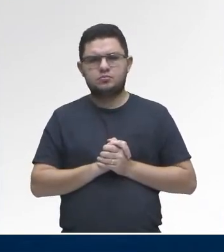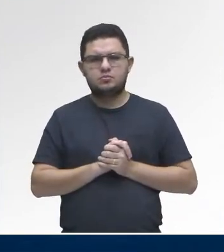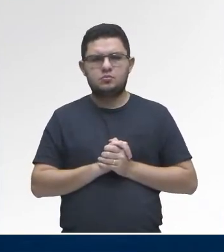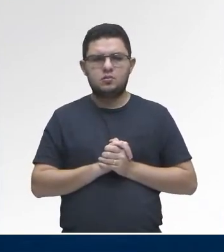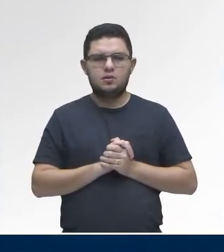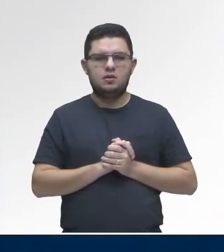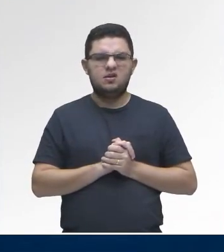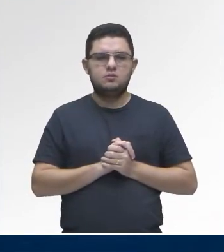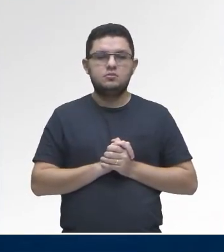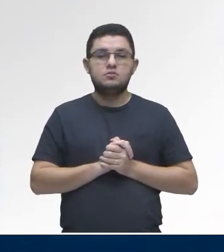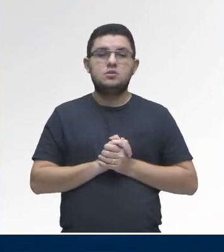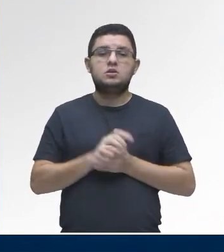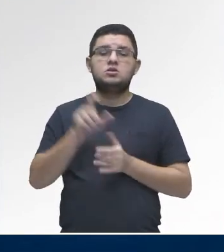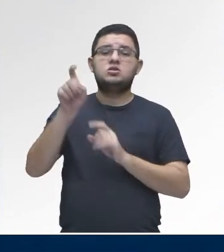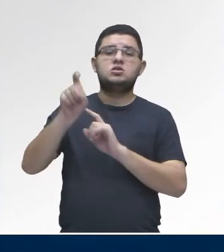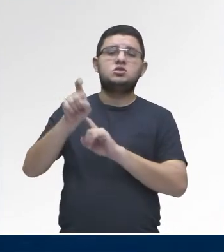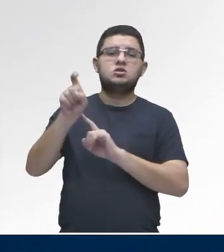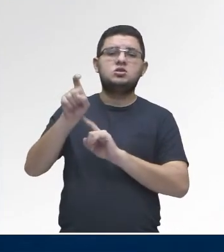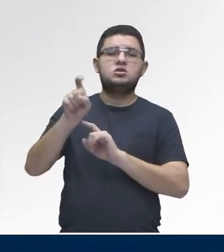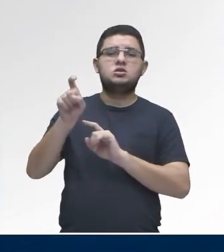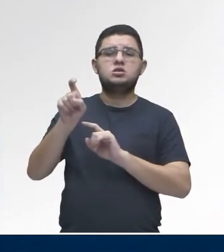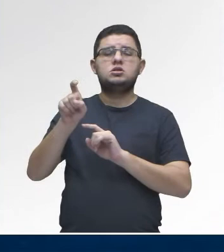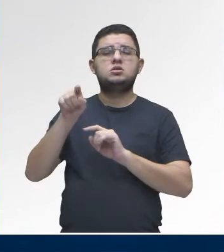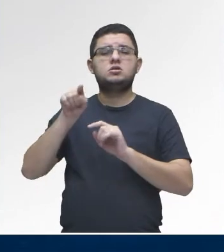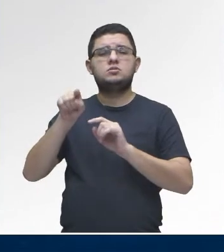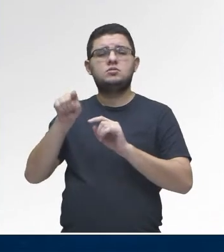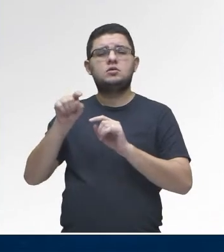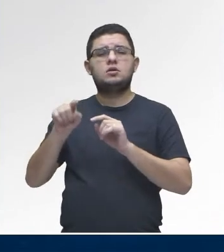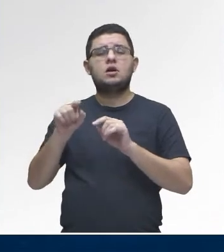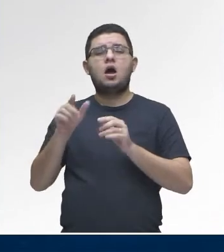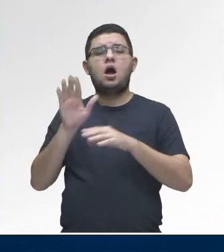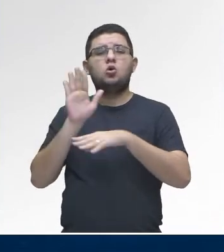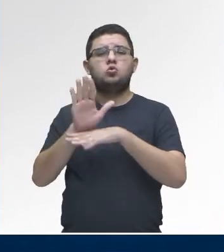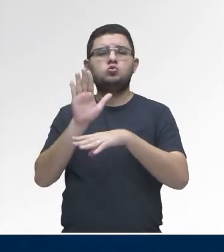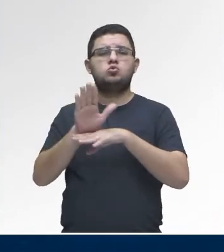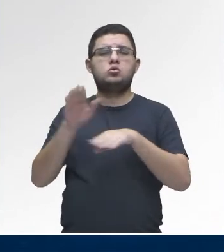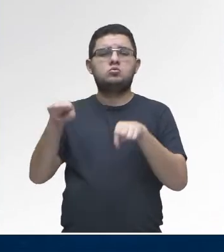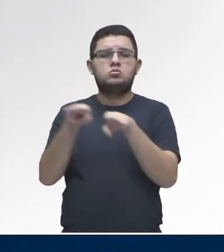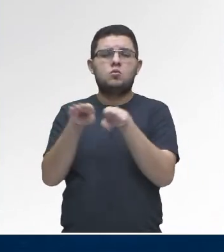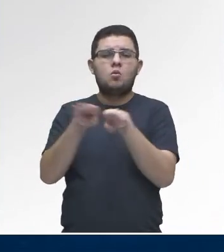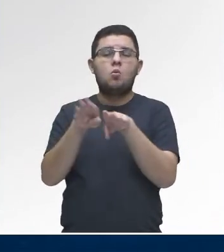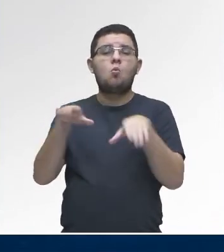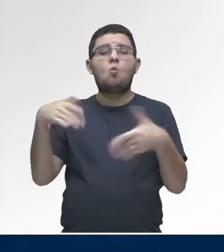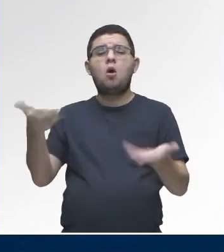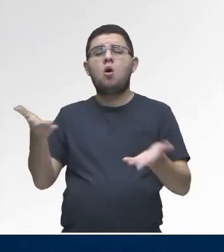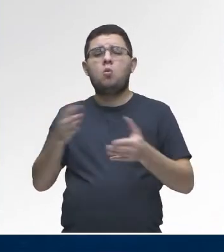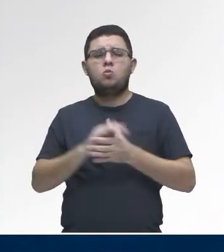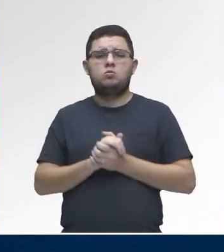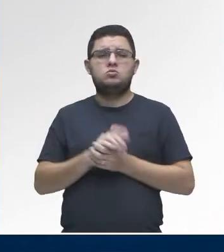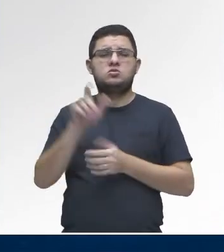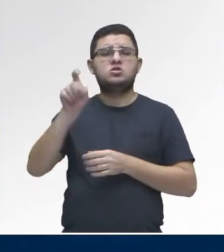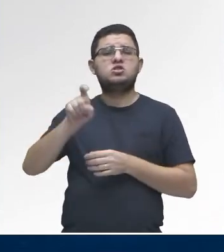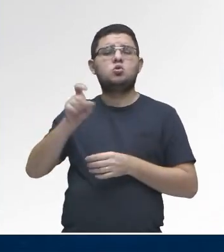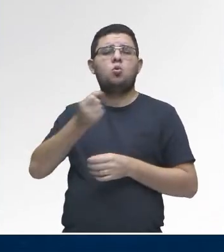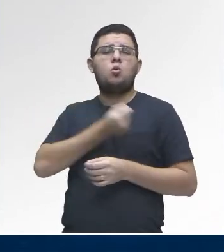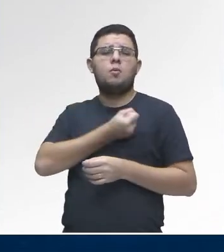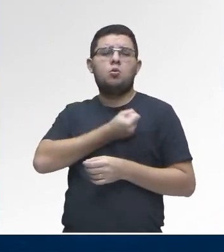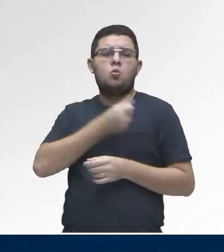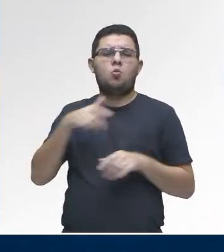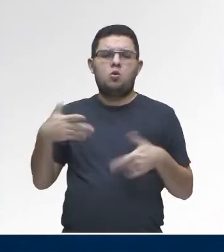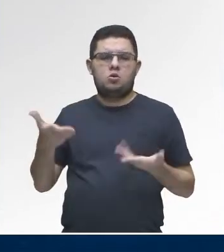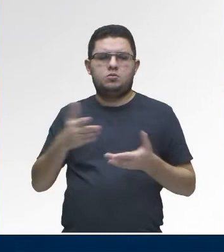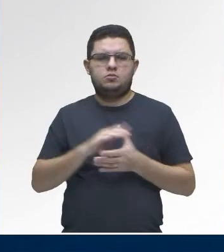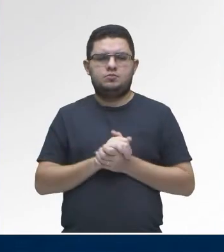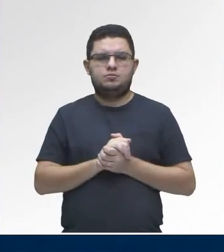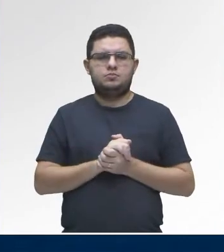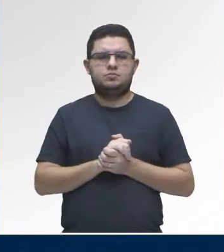balança equilibrada? Então, olha só, a gente tem de um lado da balança esses valores aqui, e do outro lado da